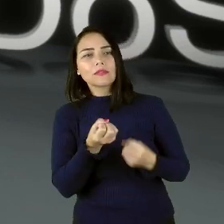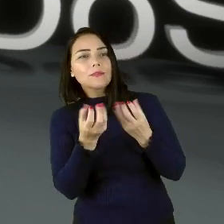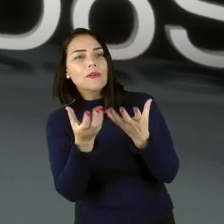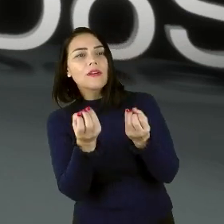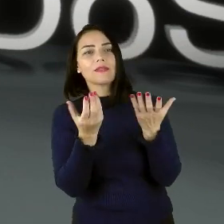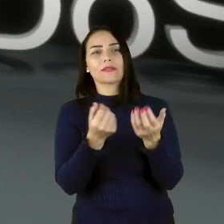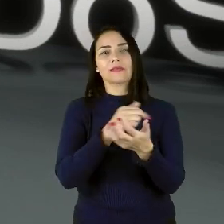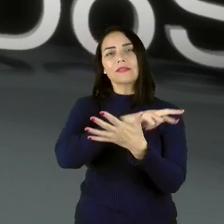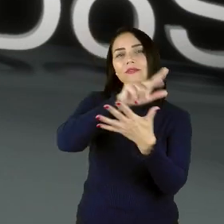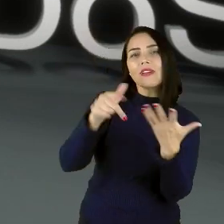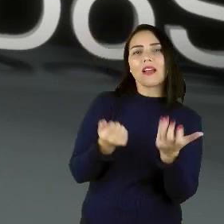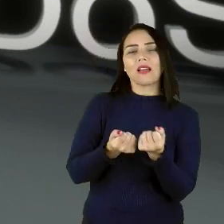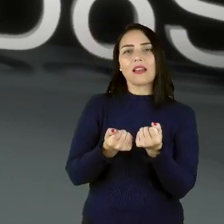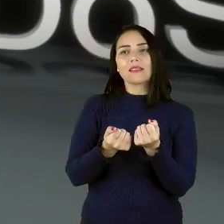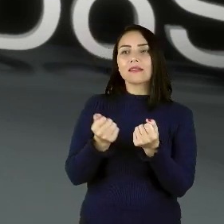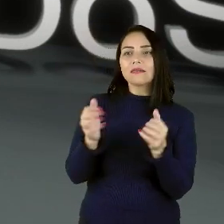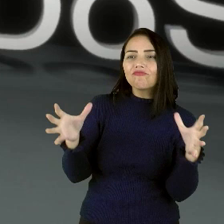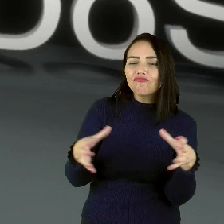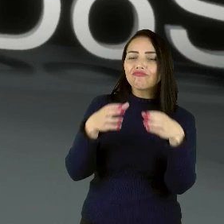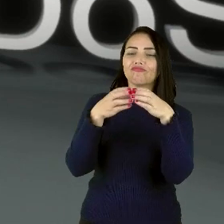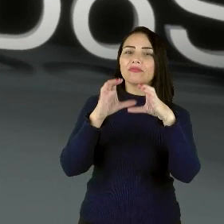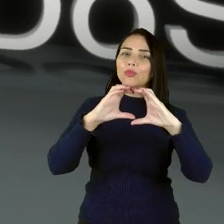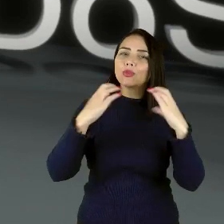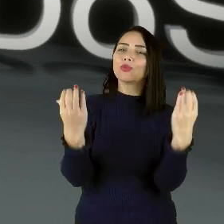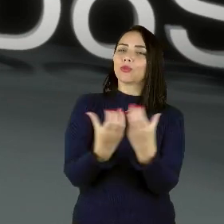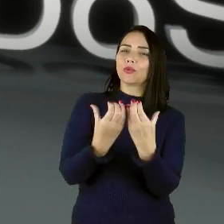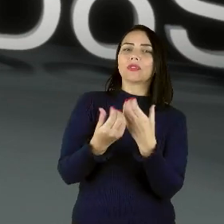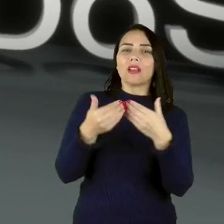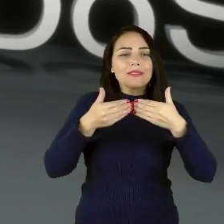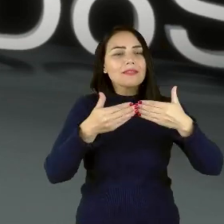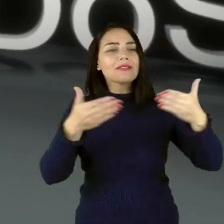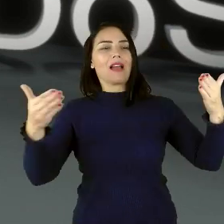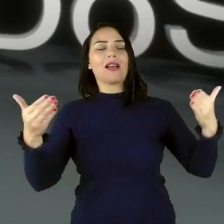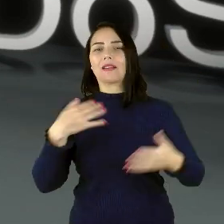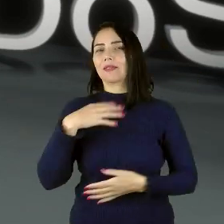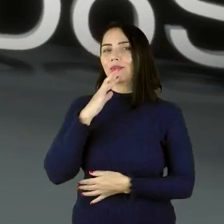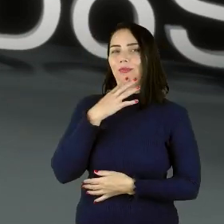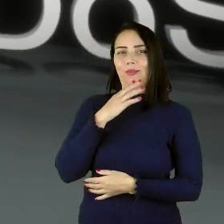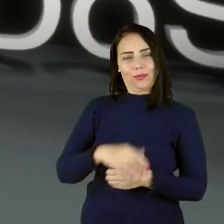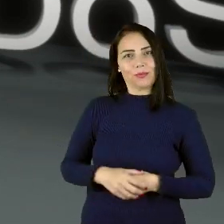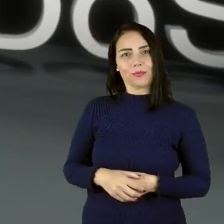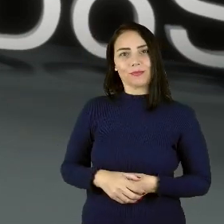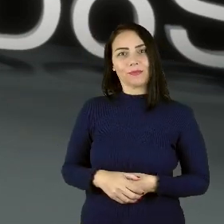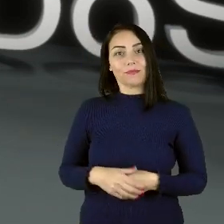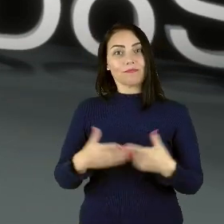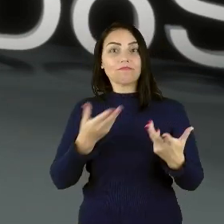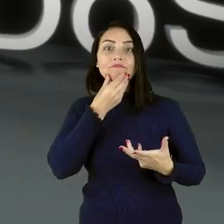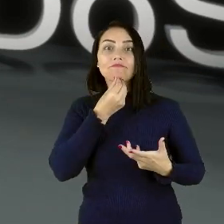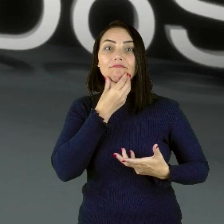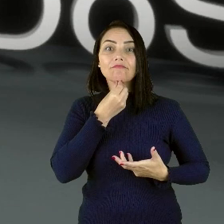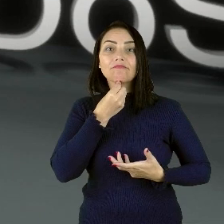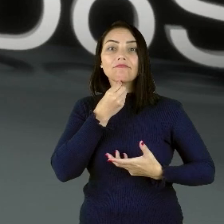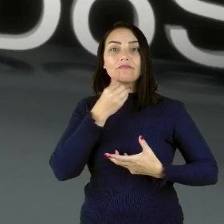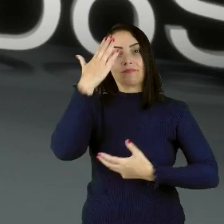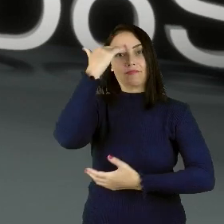as diversidades, se engaje com algo coletivo, se abra ao desconhecido. Aristóteles disse